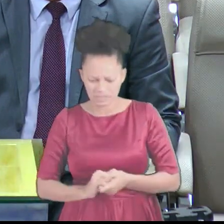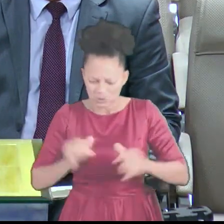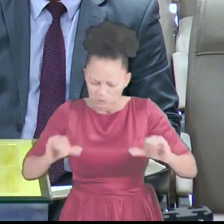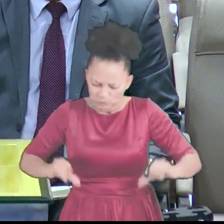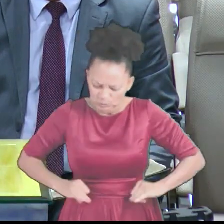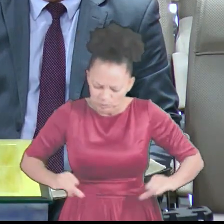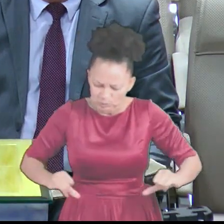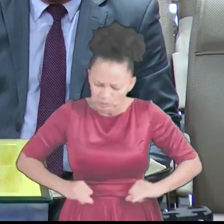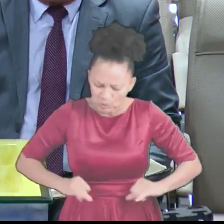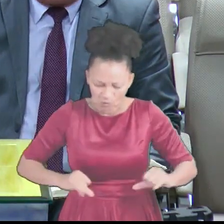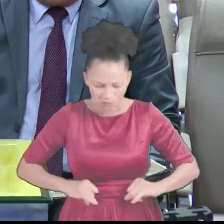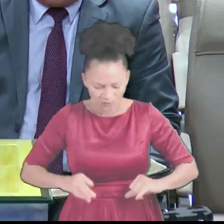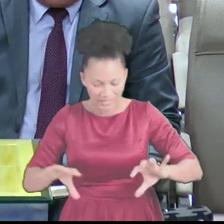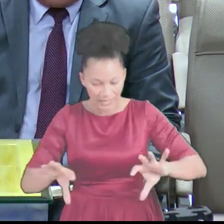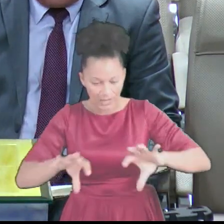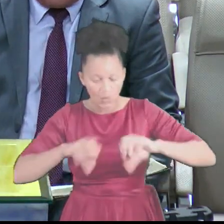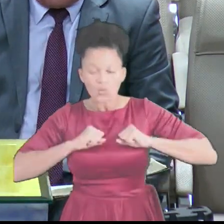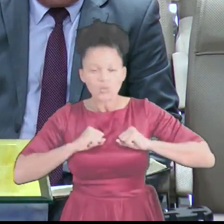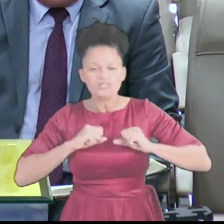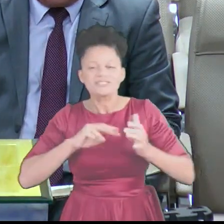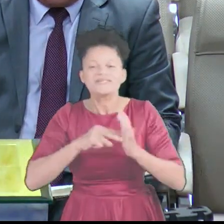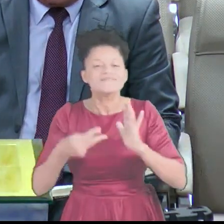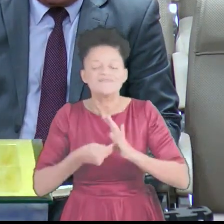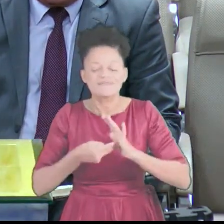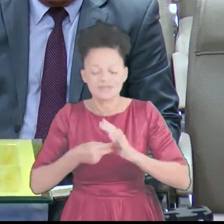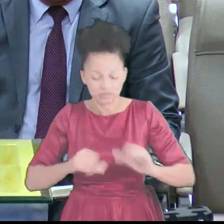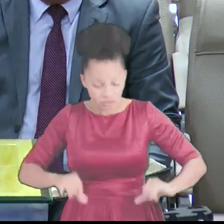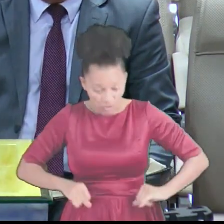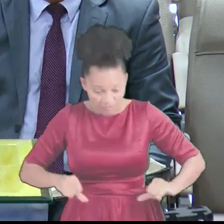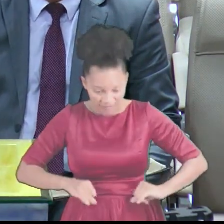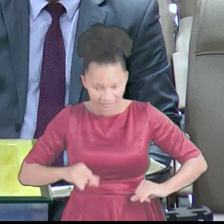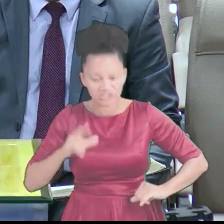sofrerá uma grande mudança.